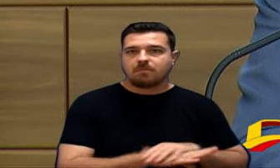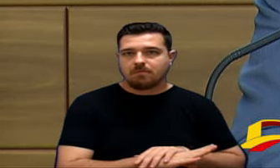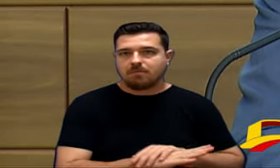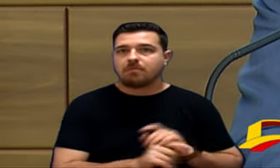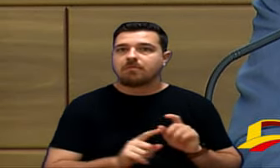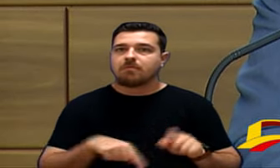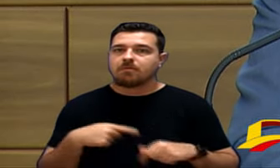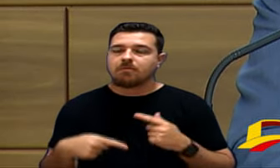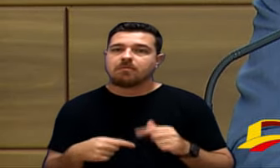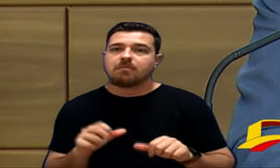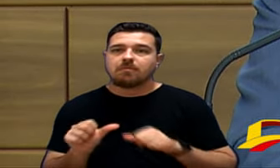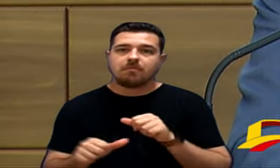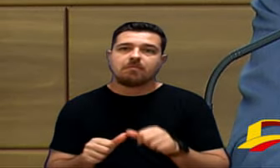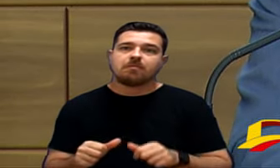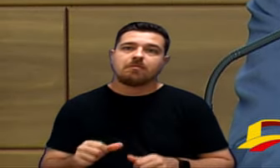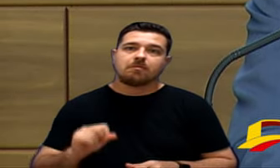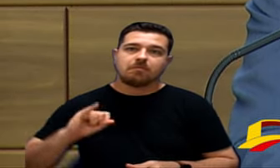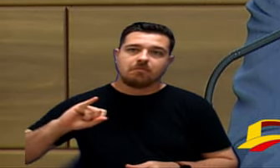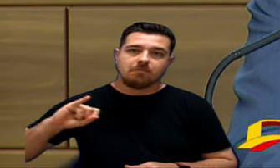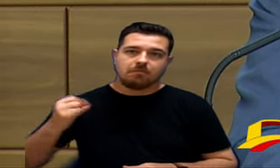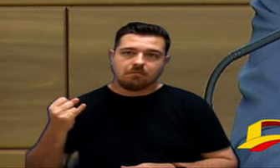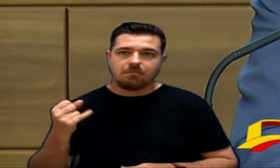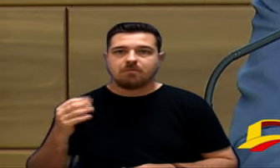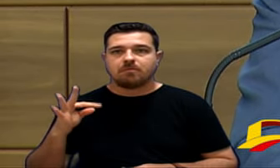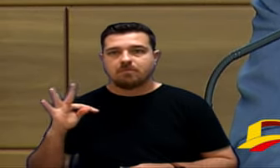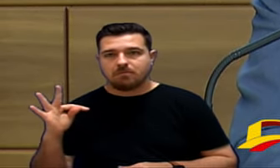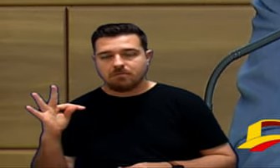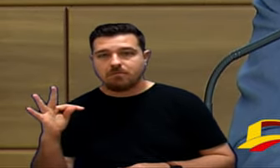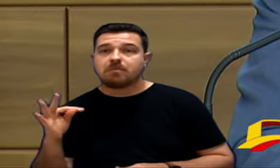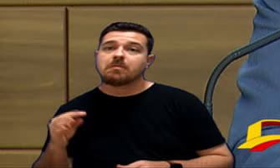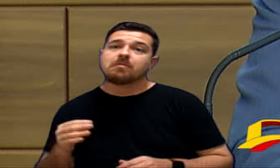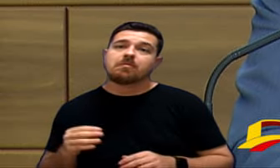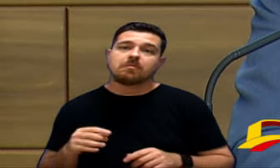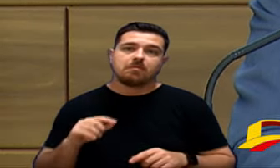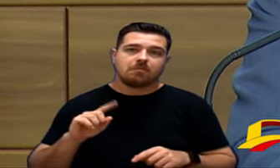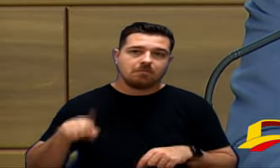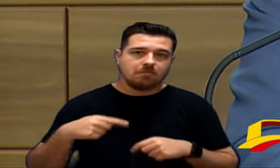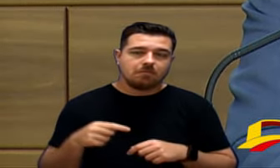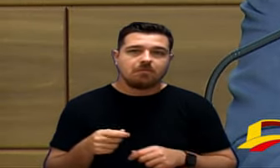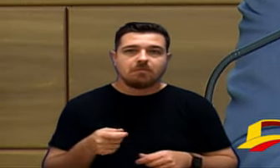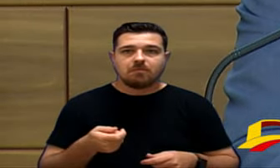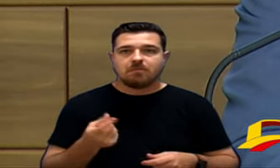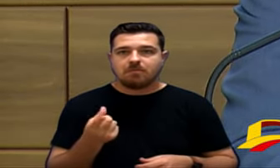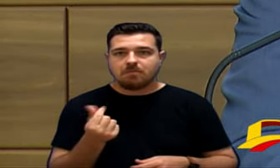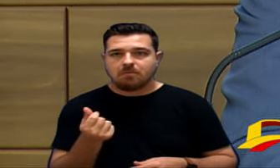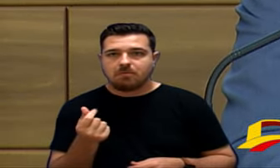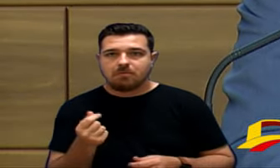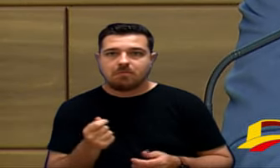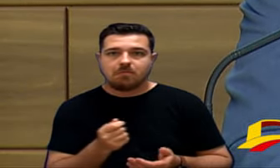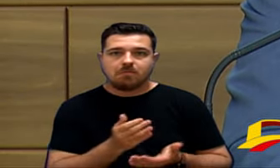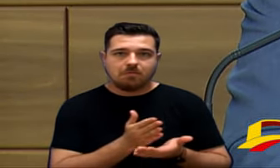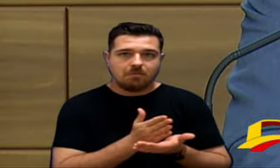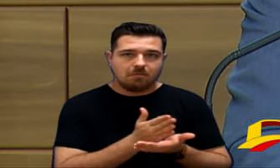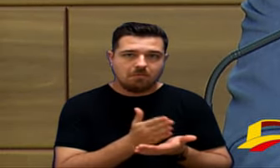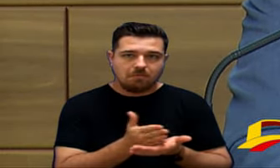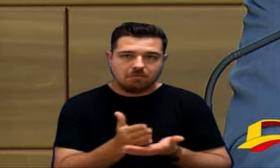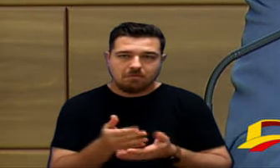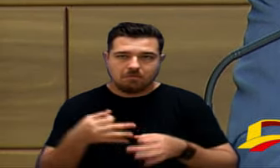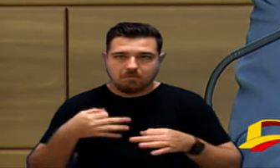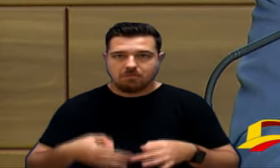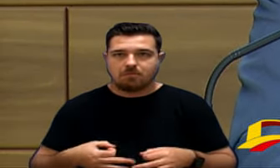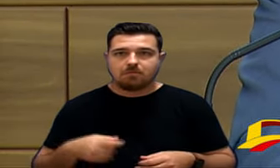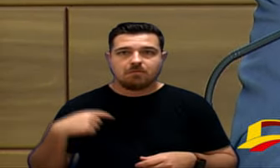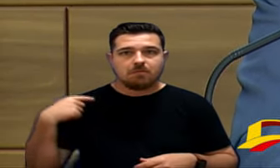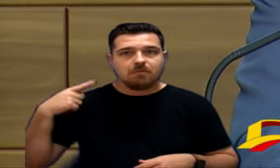trabalho para que os trabalhadores possam ir lá e fazer o levantamento desses valores seja diretamente através de advogados